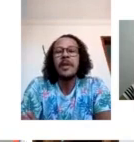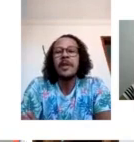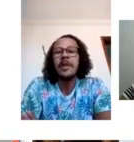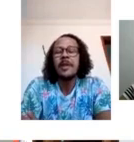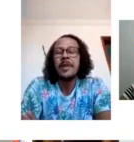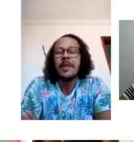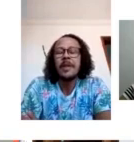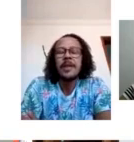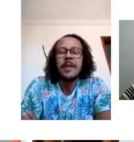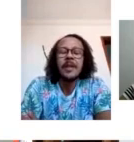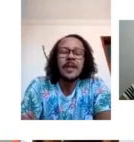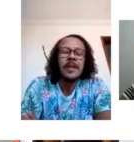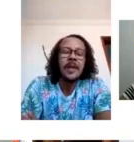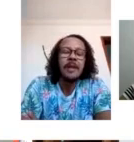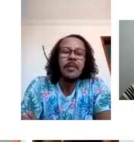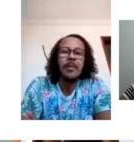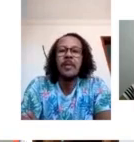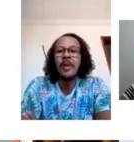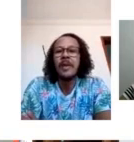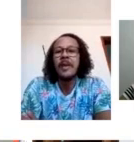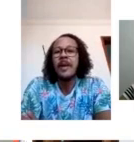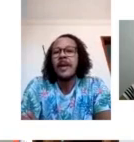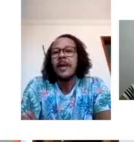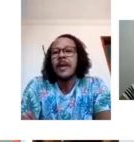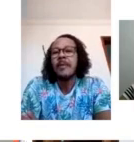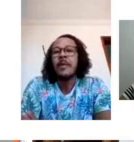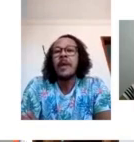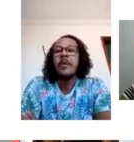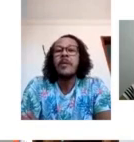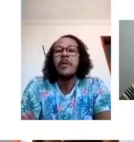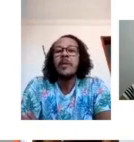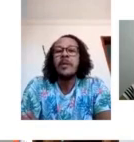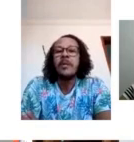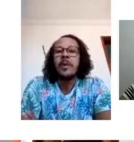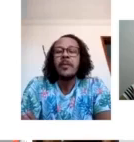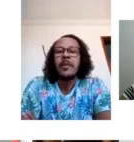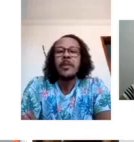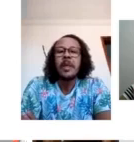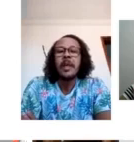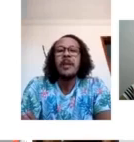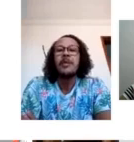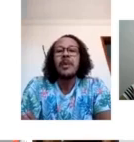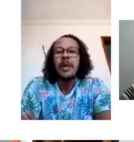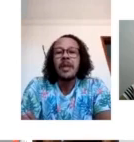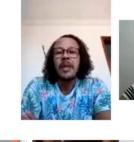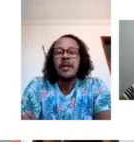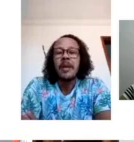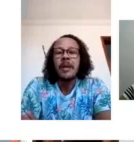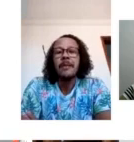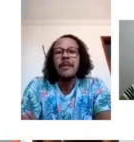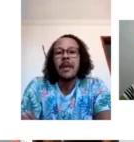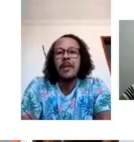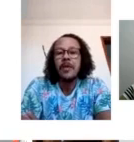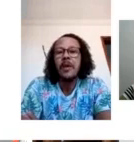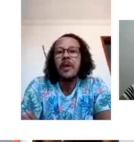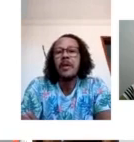dei o nome de aula pública, né? Naquele momento em que o próprio Estado ainda não tinha organizado